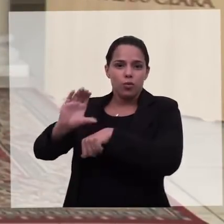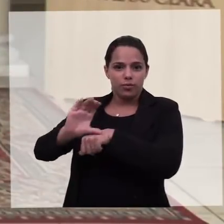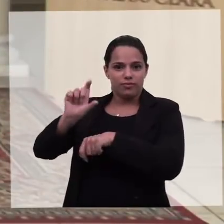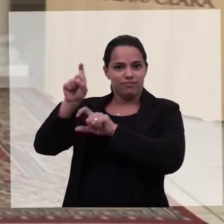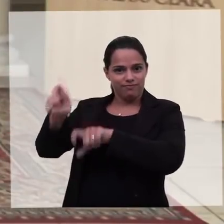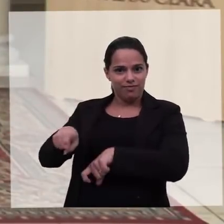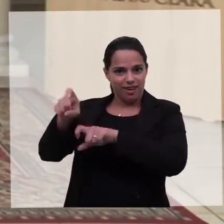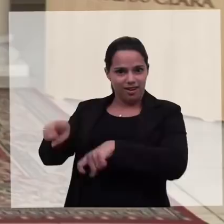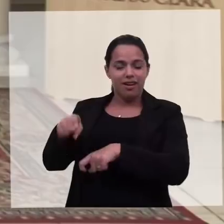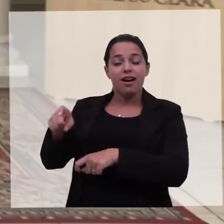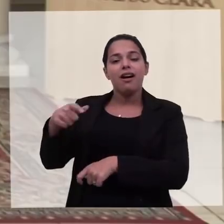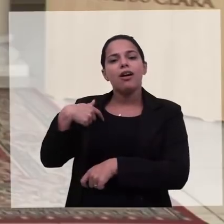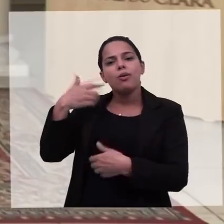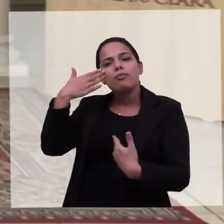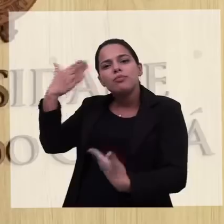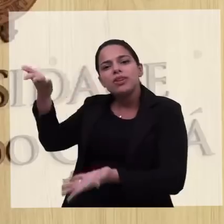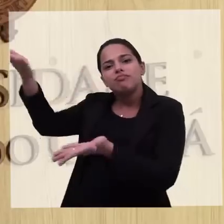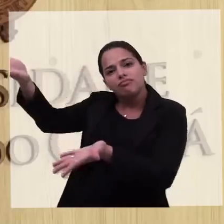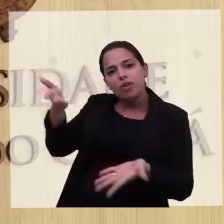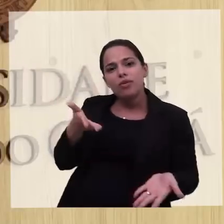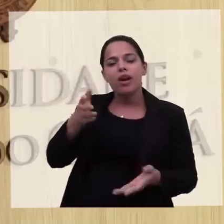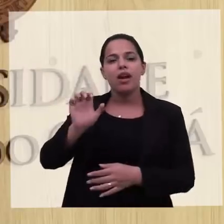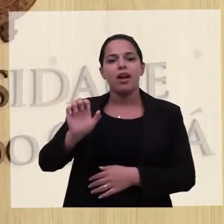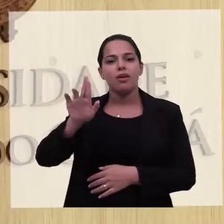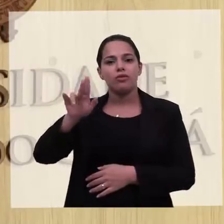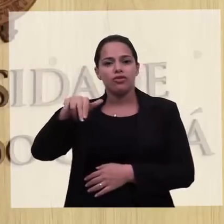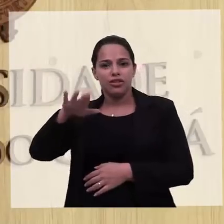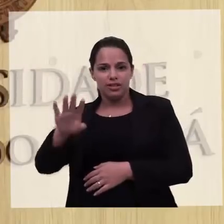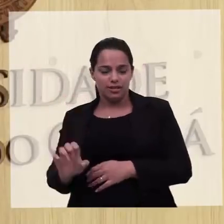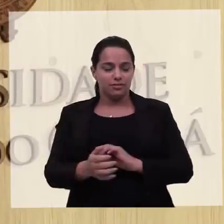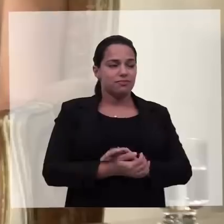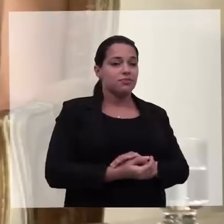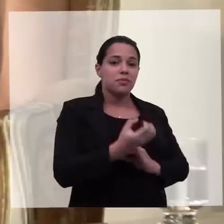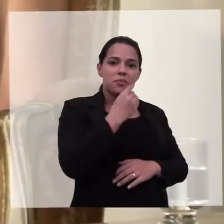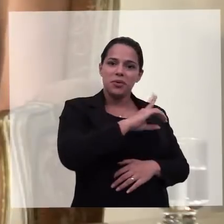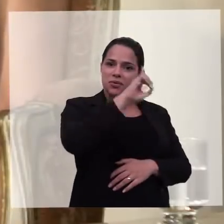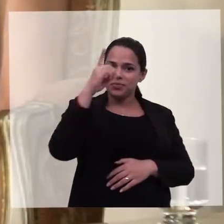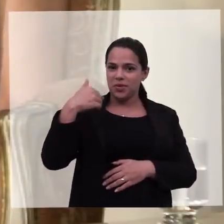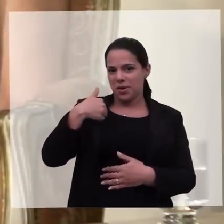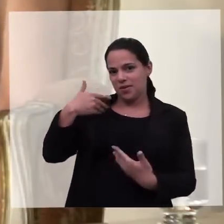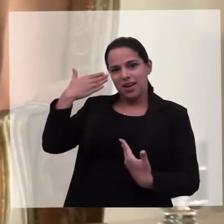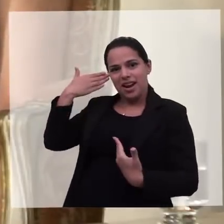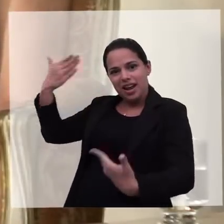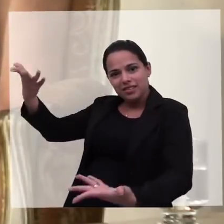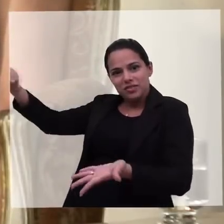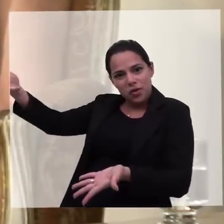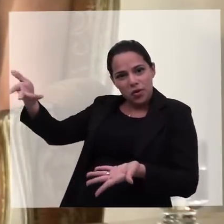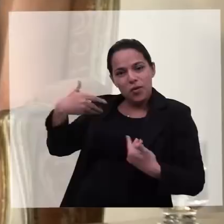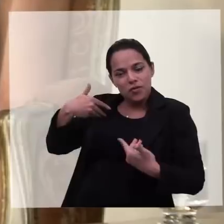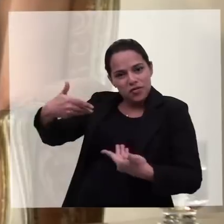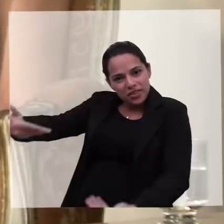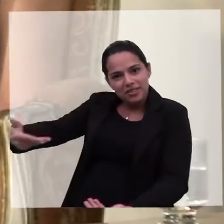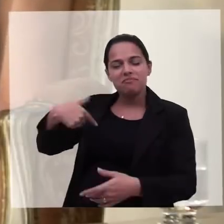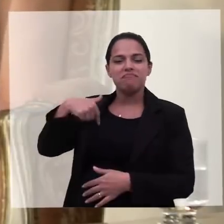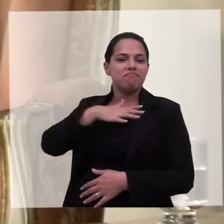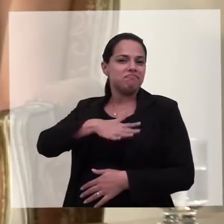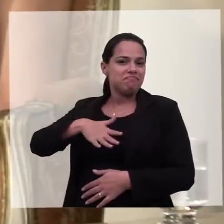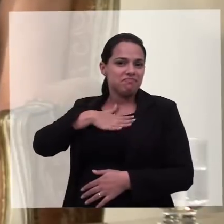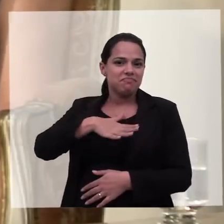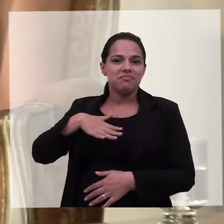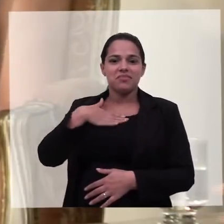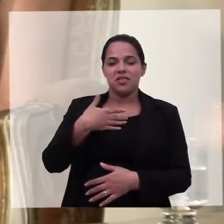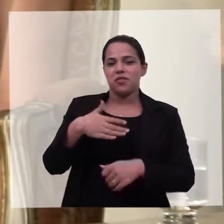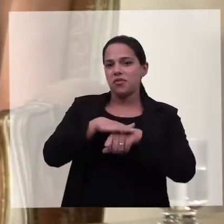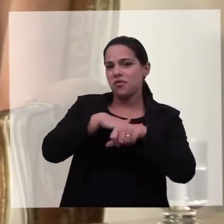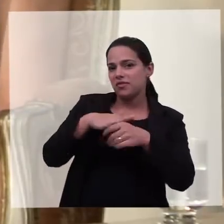Agrárias, Eunice Maia de Andrade. Professora, muito obrigada por ter aceitado aqui o nosso convite. Bom dia, eu é que agradeço o convite, o prazer é